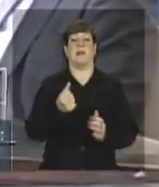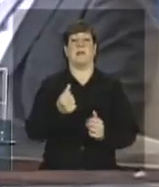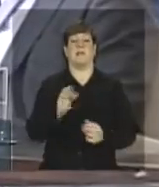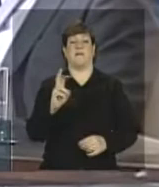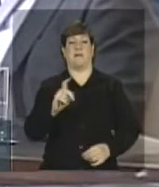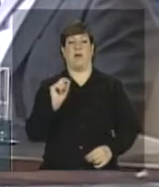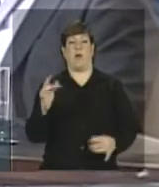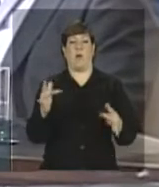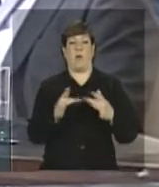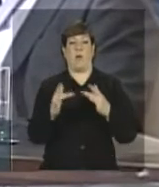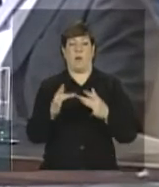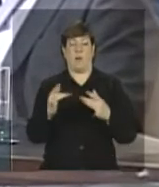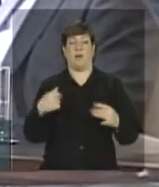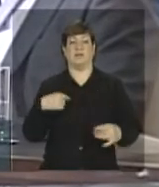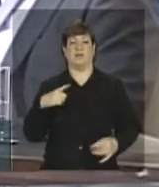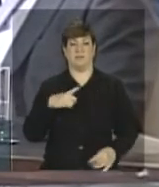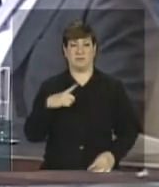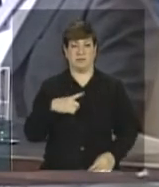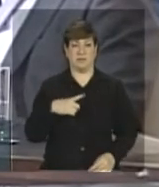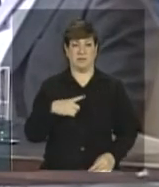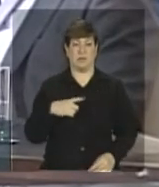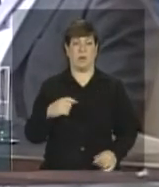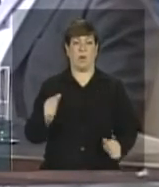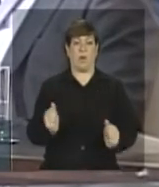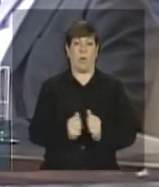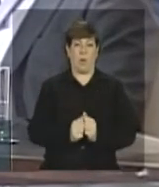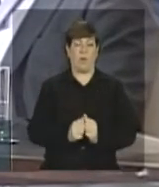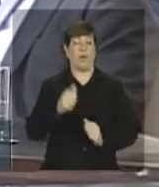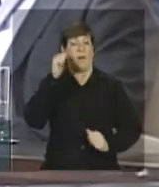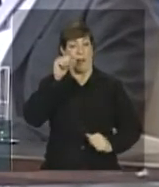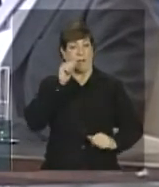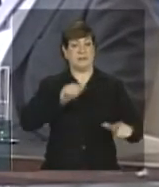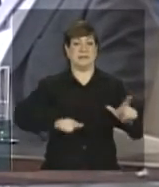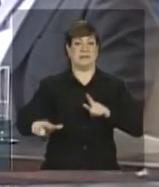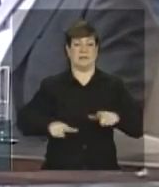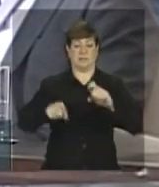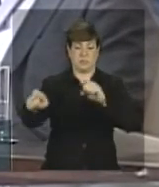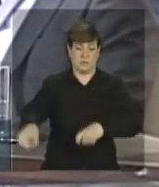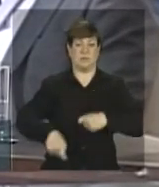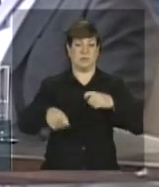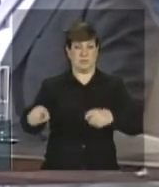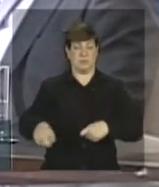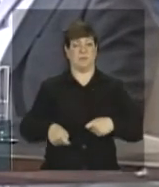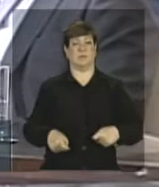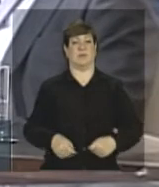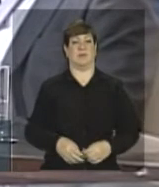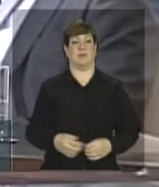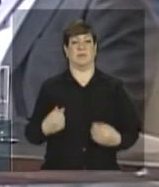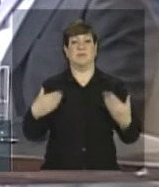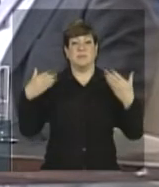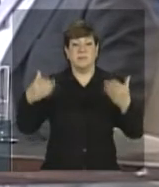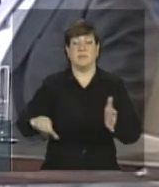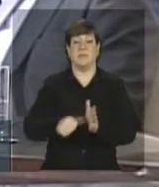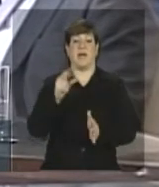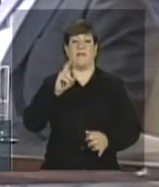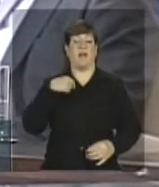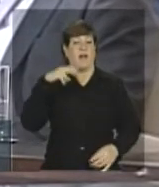contato, né, com as trabalhadoras rurais. Né? E